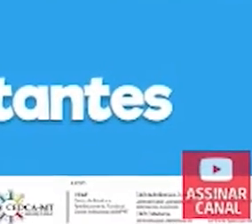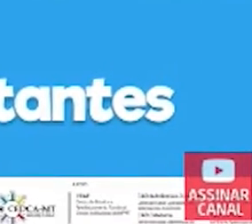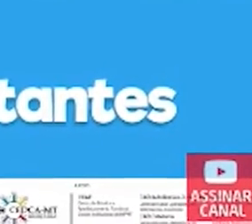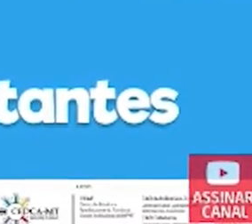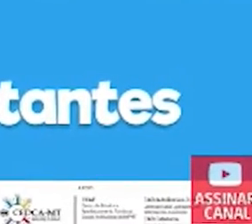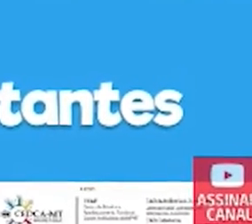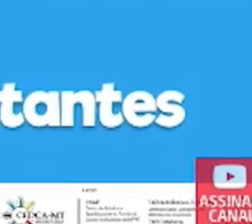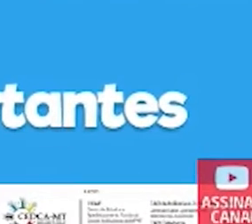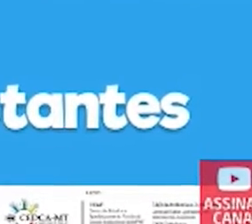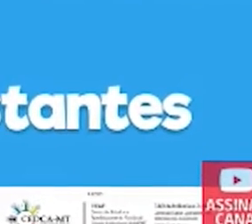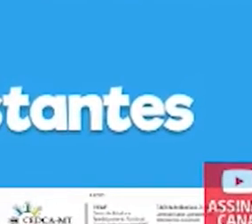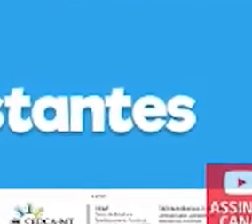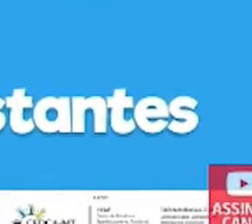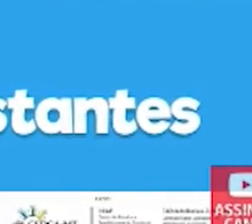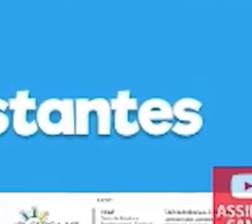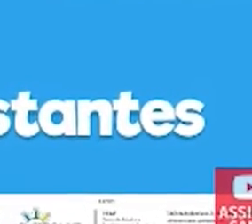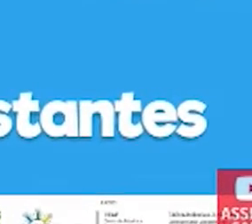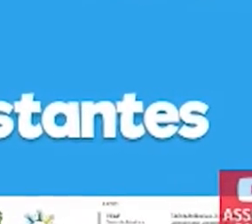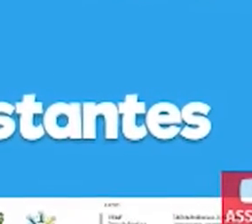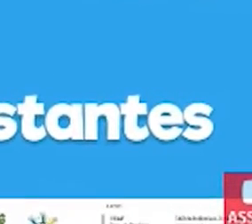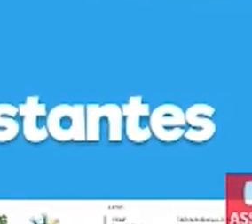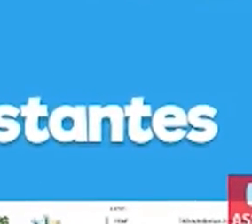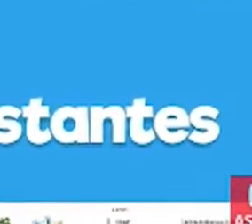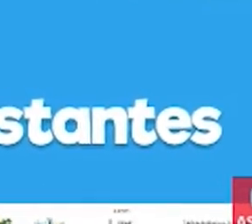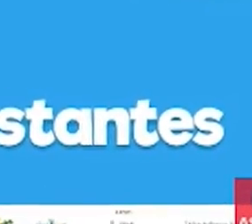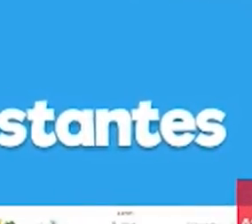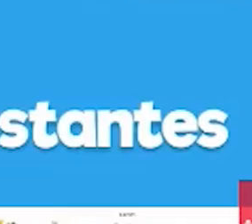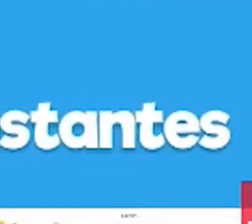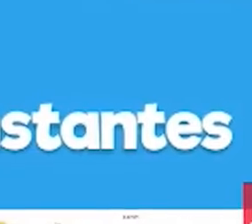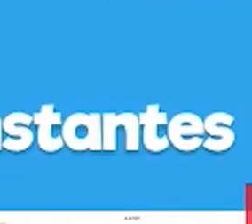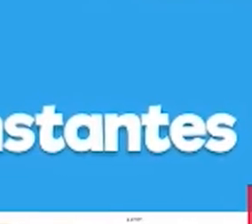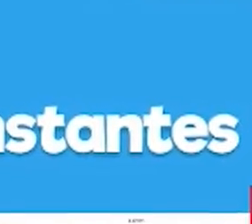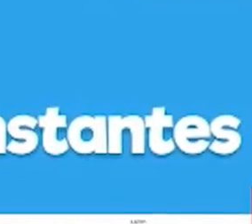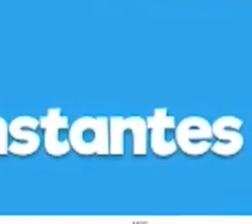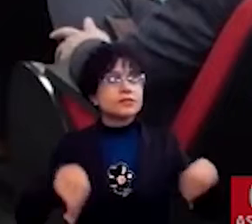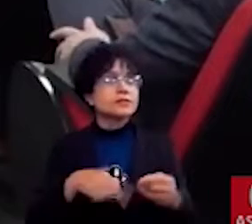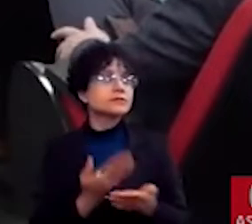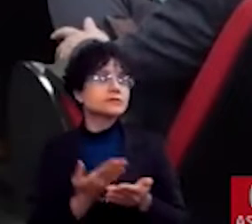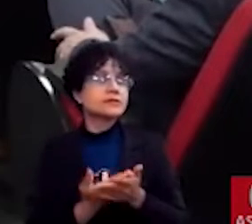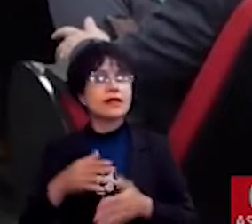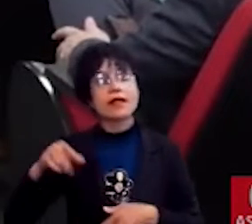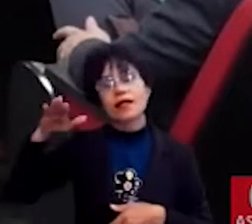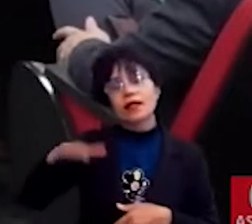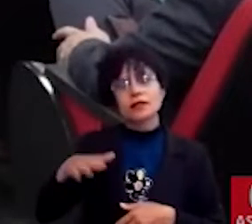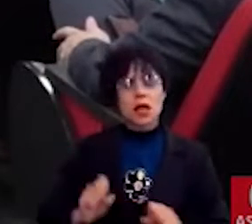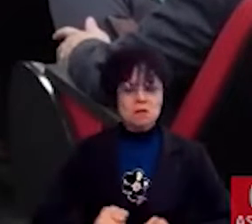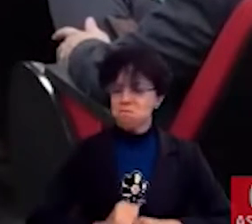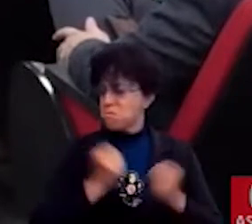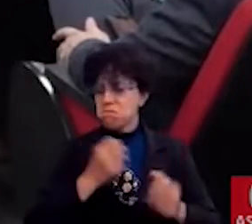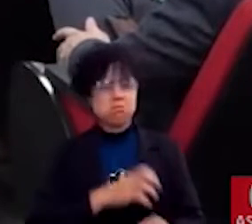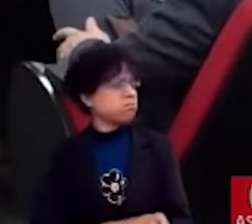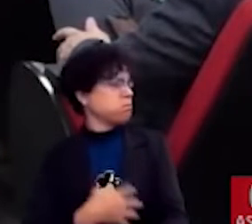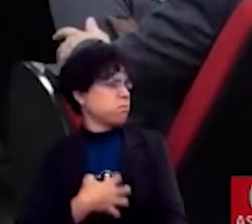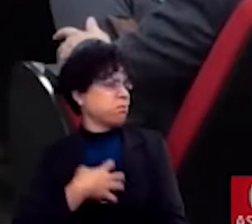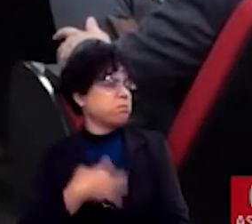encontro estadual de enfrentamento à violência contra crianças e adolescentes em Mato Grosso. O evento é uma parceria entre